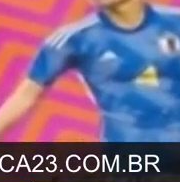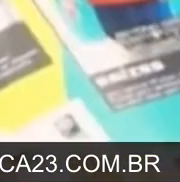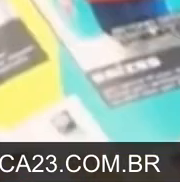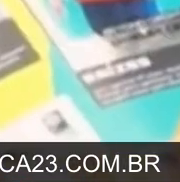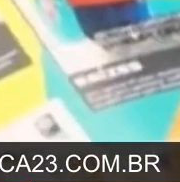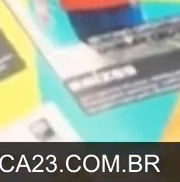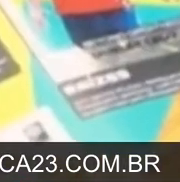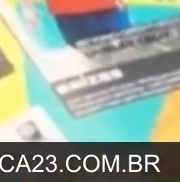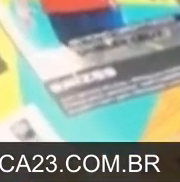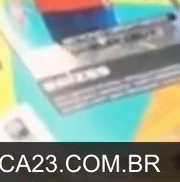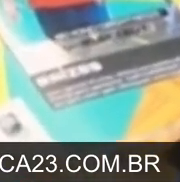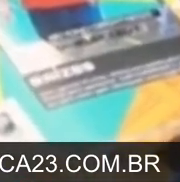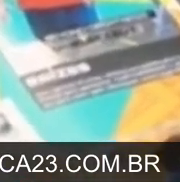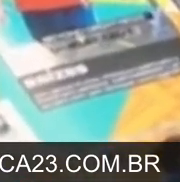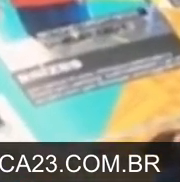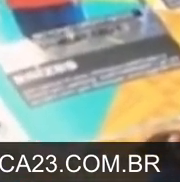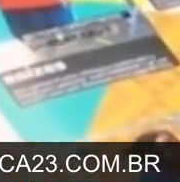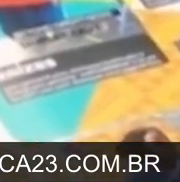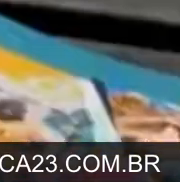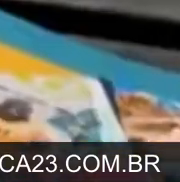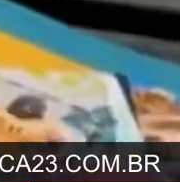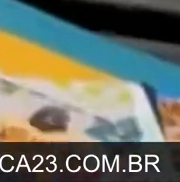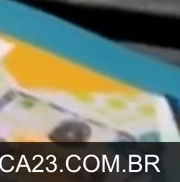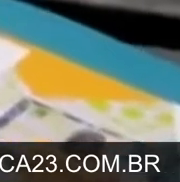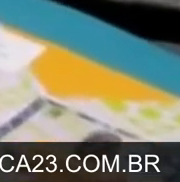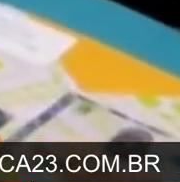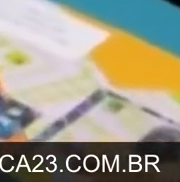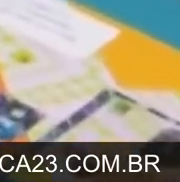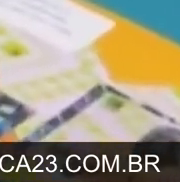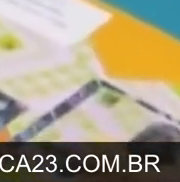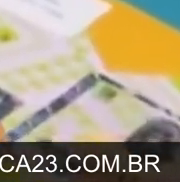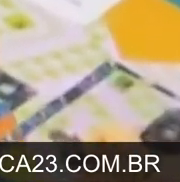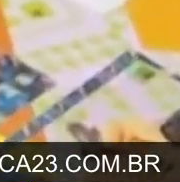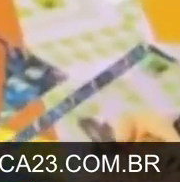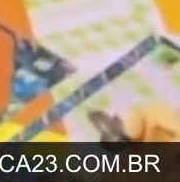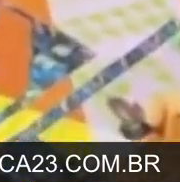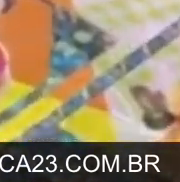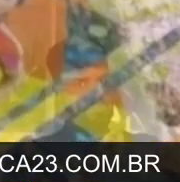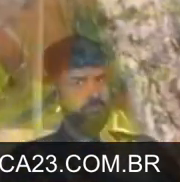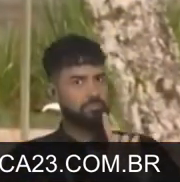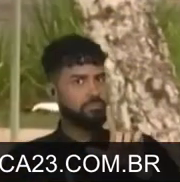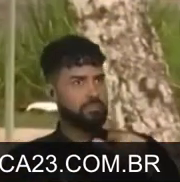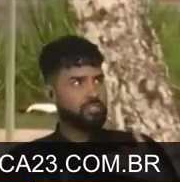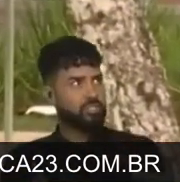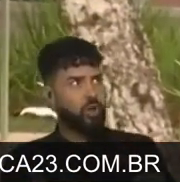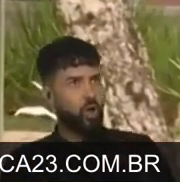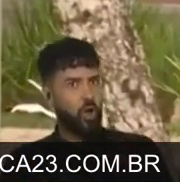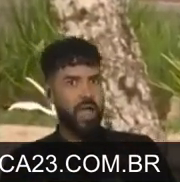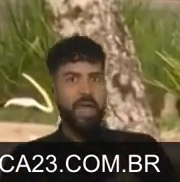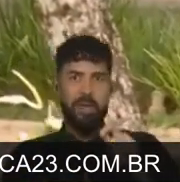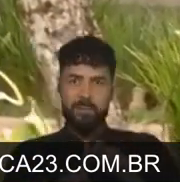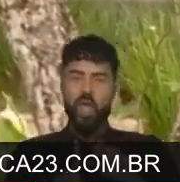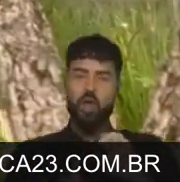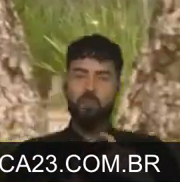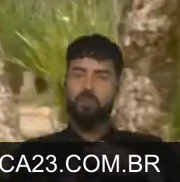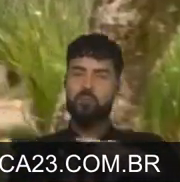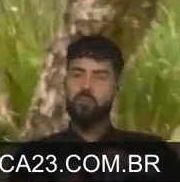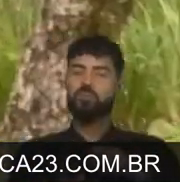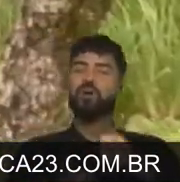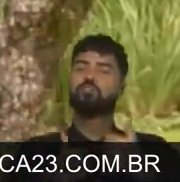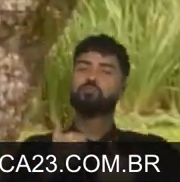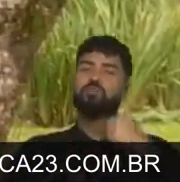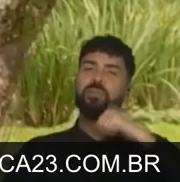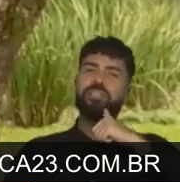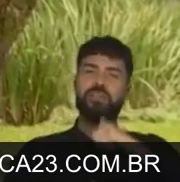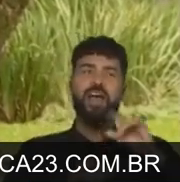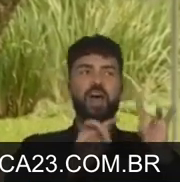muito bacana, você vê agora no JR 23. Julho chegou e é o mês da Copa do Mundo de Futebol Feminino lá na Austrália e